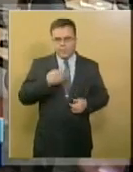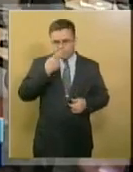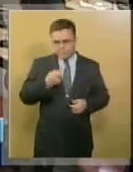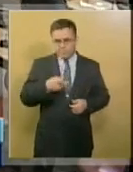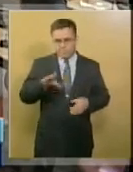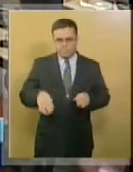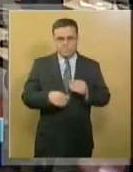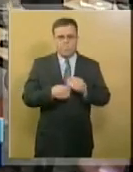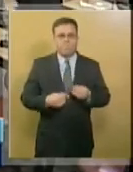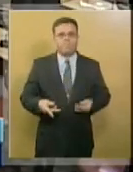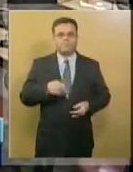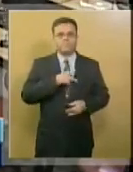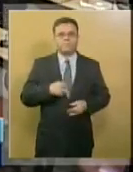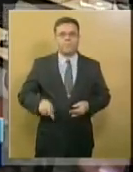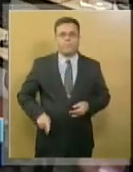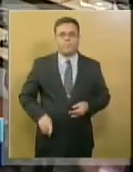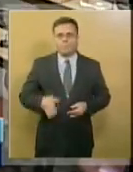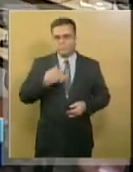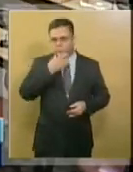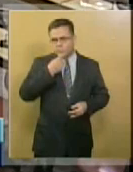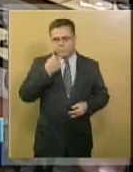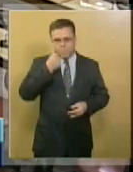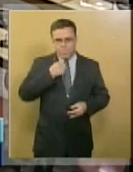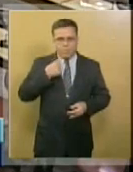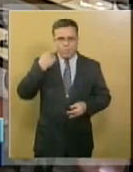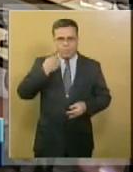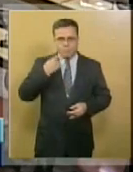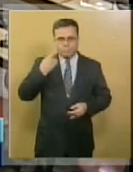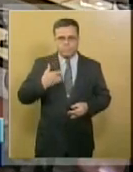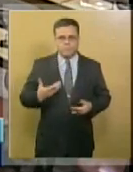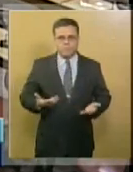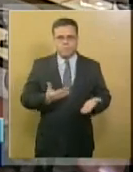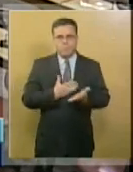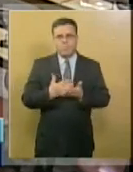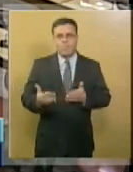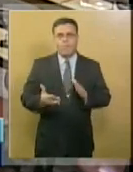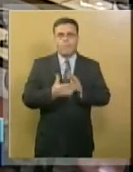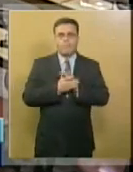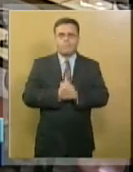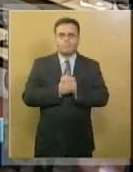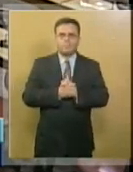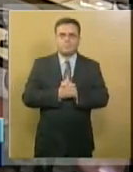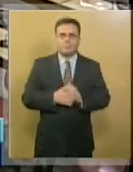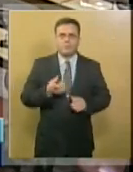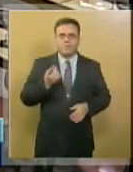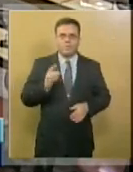presidente, senhores deputados, eu queria inicialmente parabenizar a doutora Nazaré